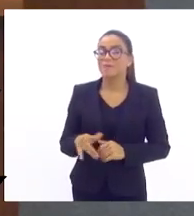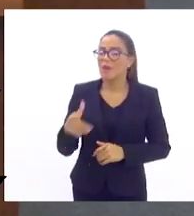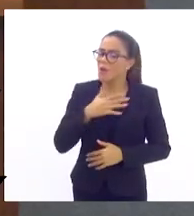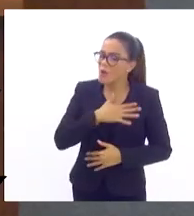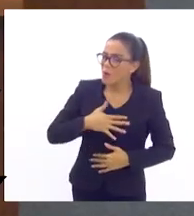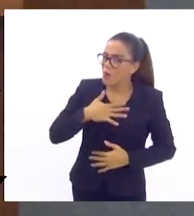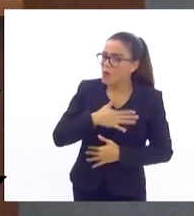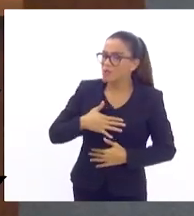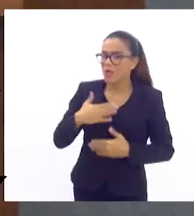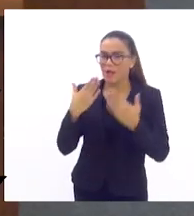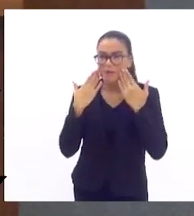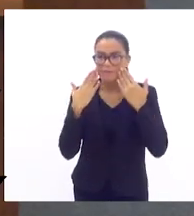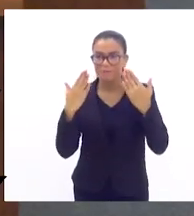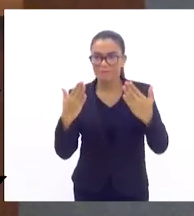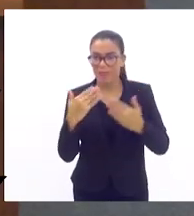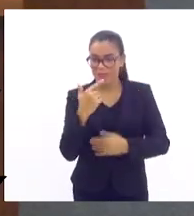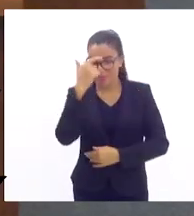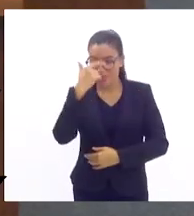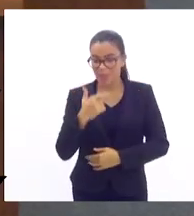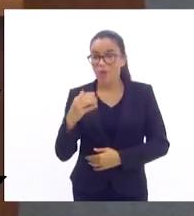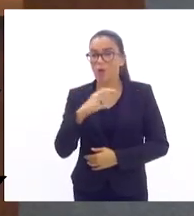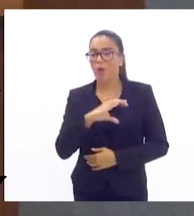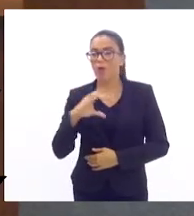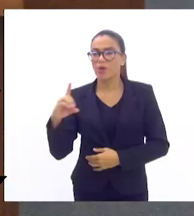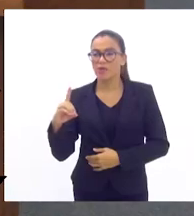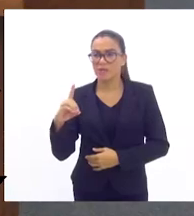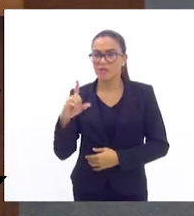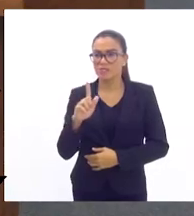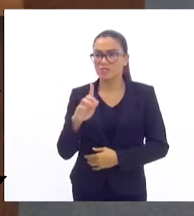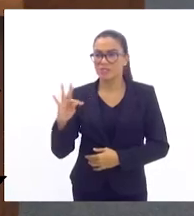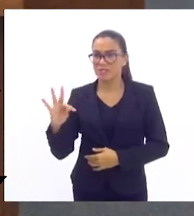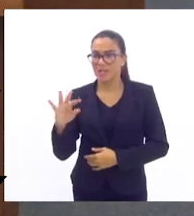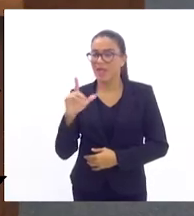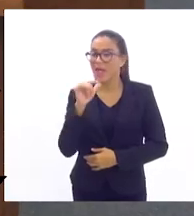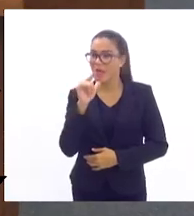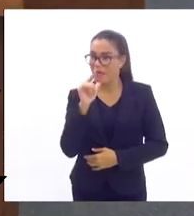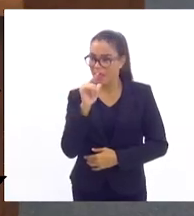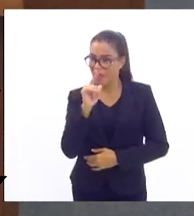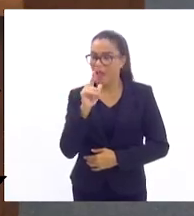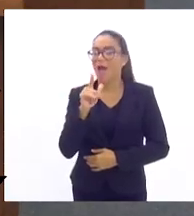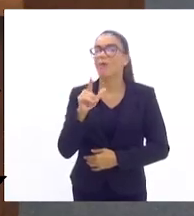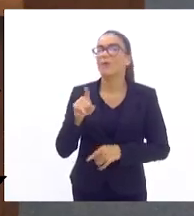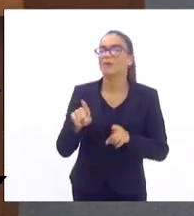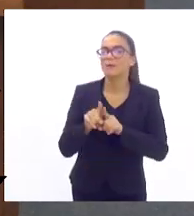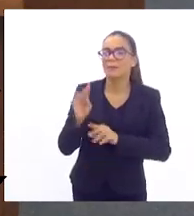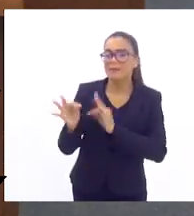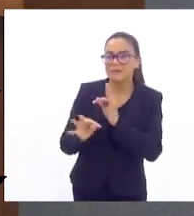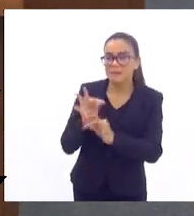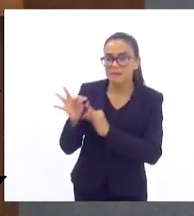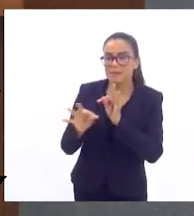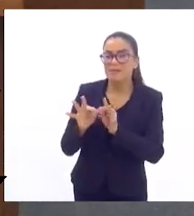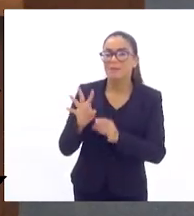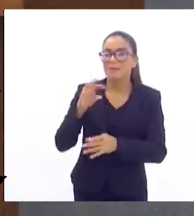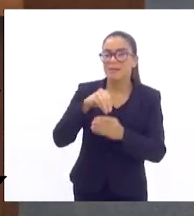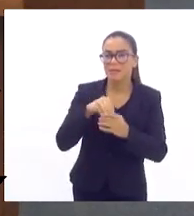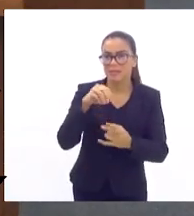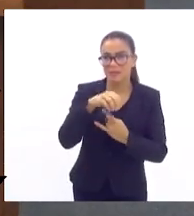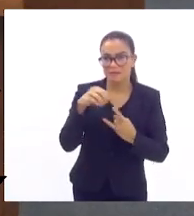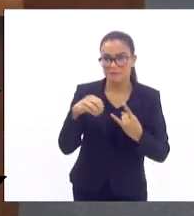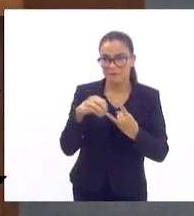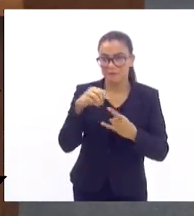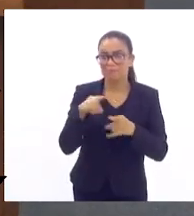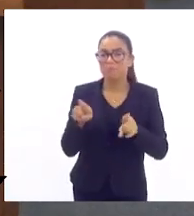de me apresentar, porque eu coordeno o GT Água e Saneamento da Fiocruz, como eu faço parte da Rede